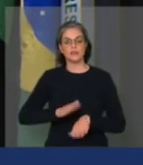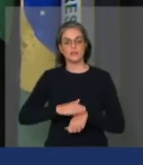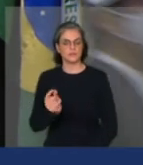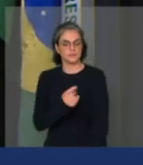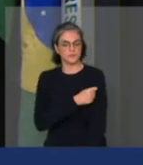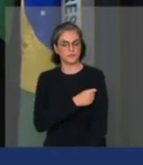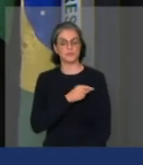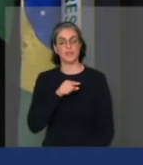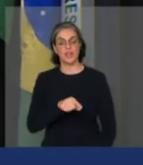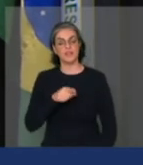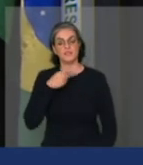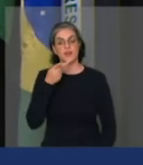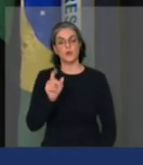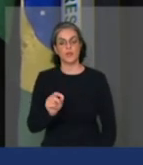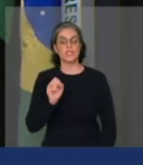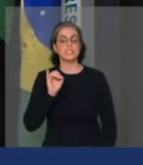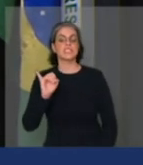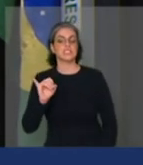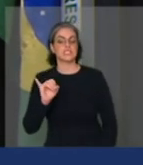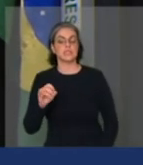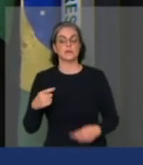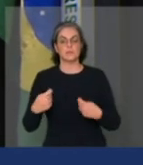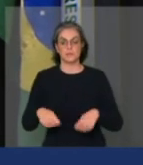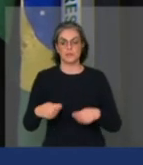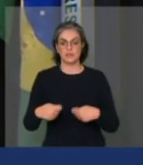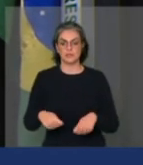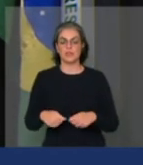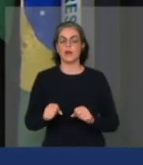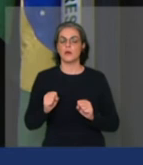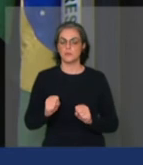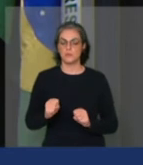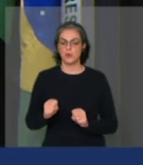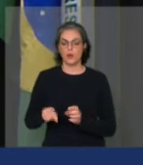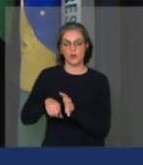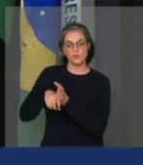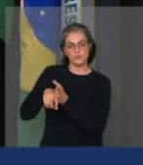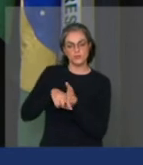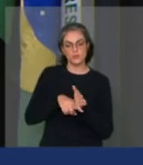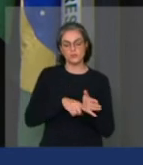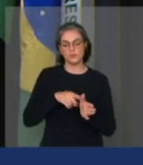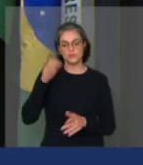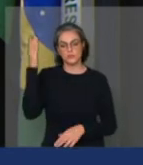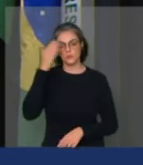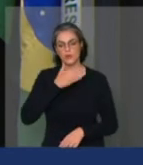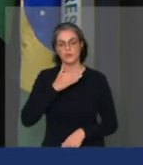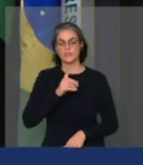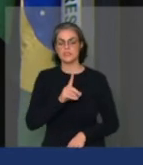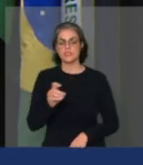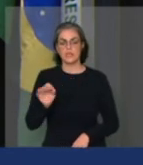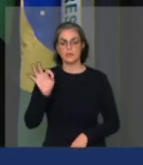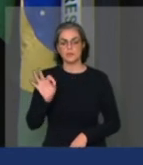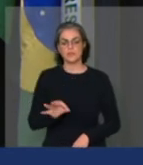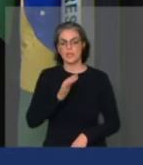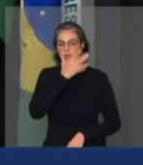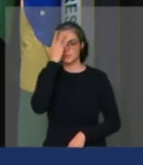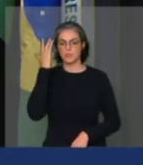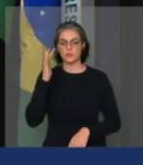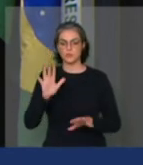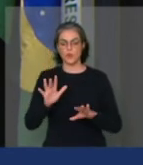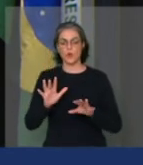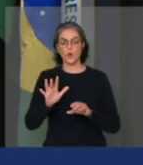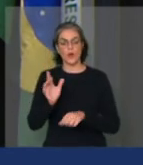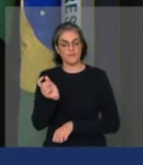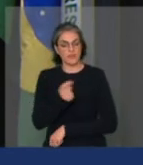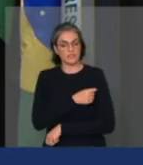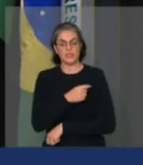dizendo E se vier a precisar os estudos clínicos indicam que cem porcento dos vacinados não